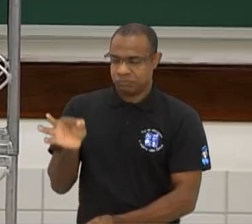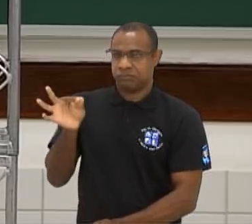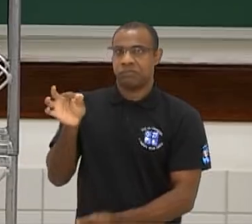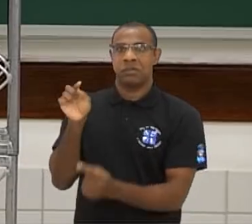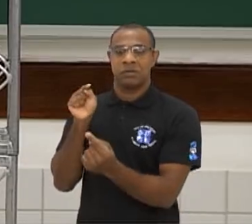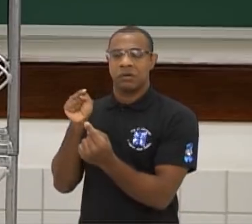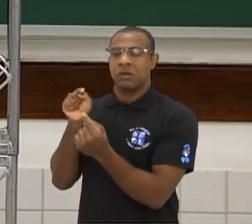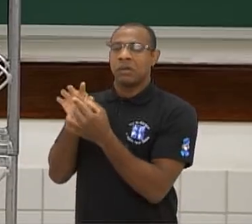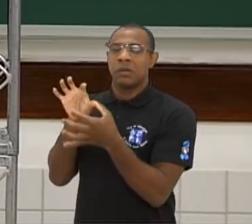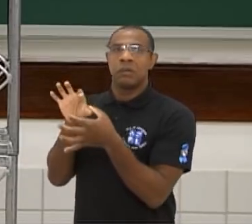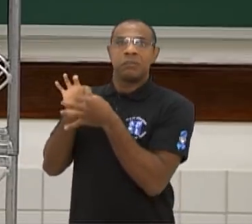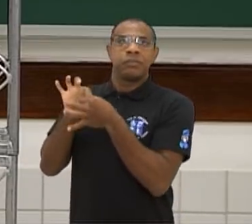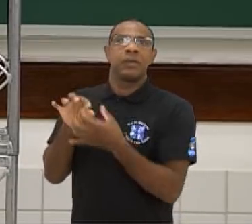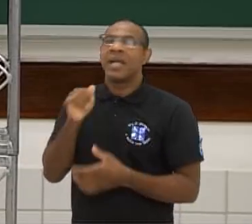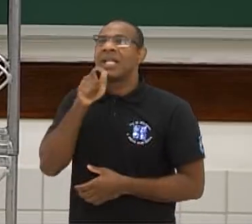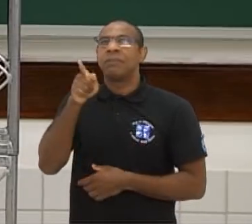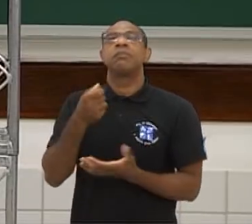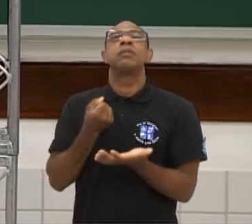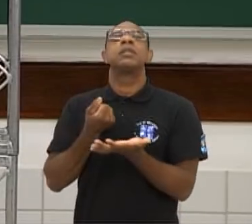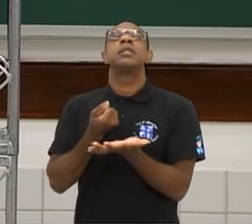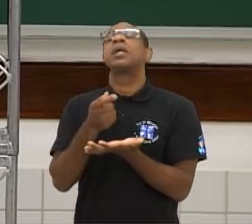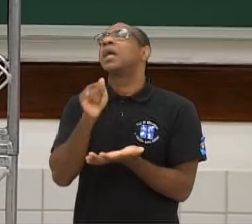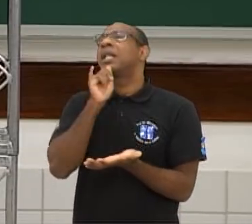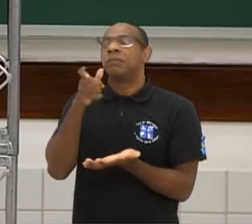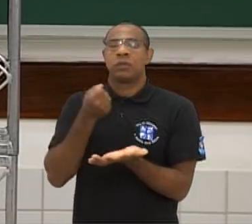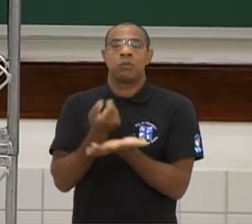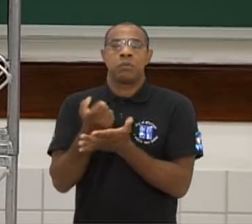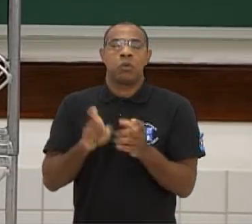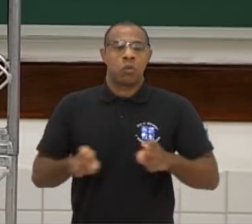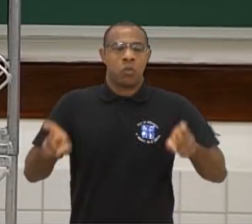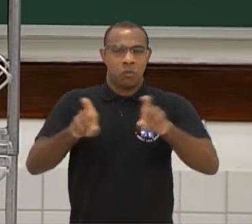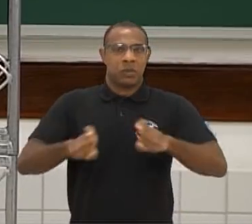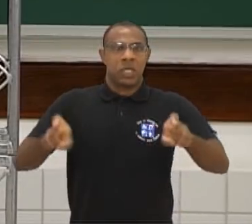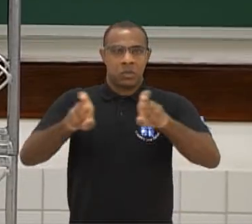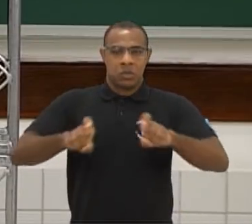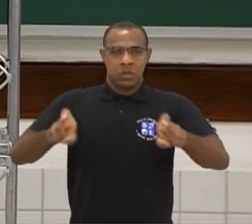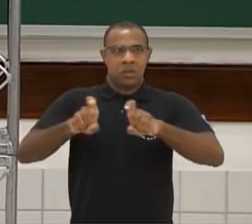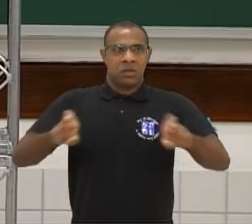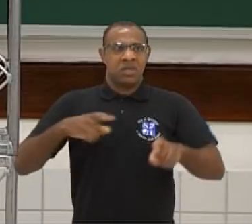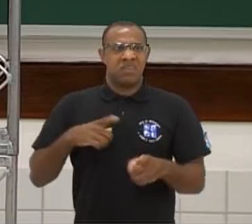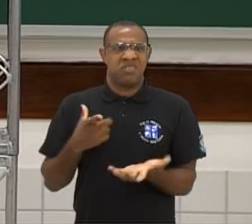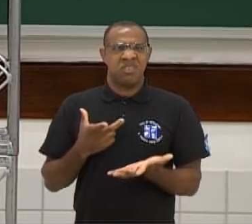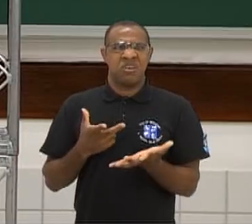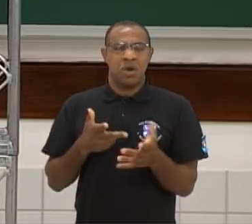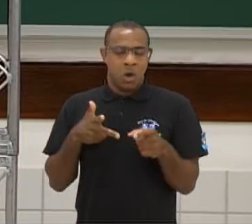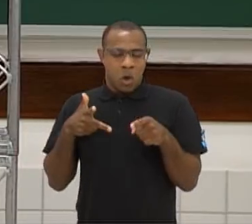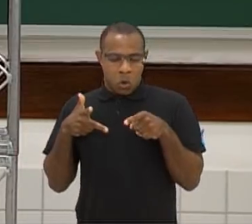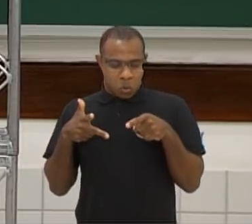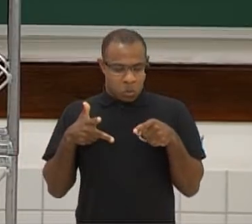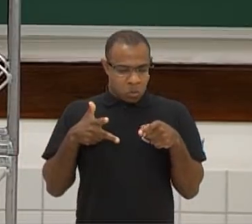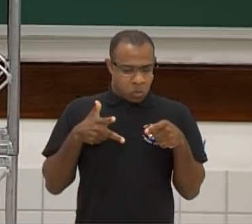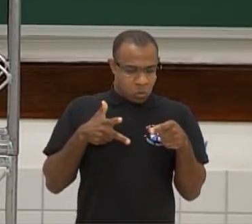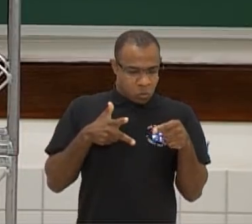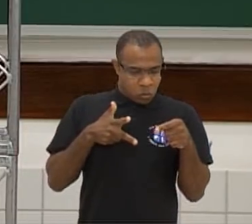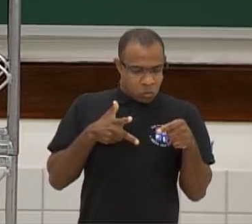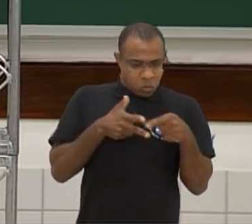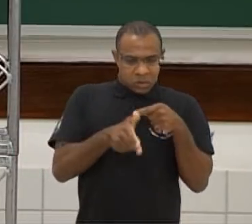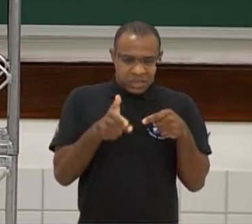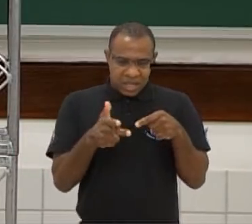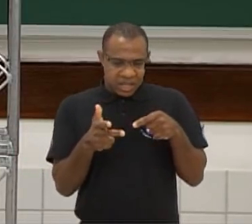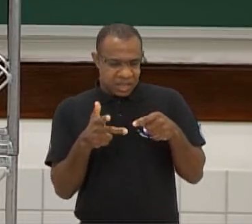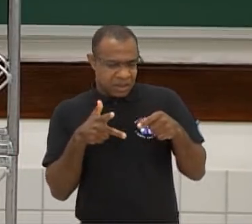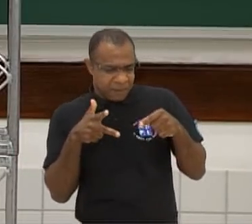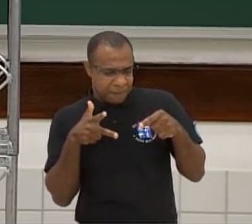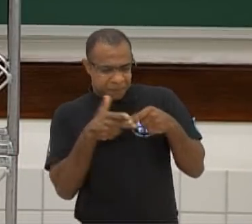Se você comprou lá um computador, por exemplo, e decidiu, eu vou cortar esse fio do meio aqui,